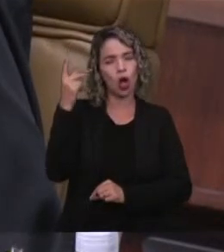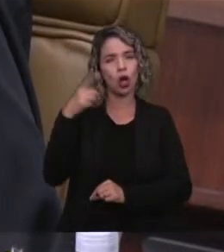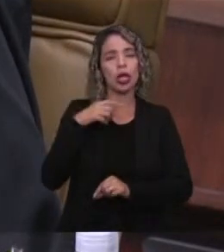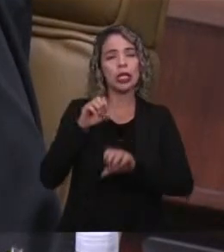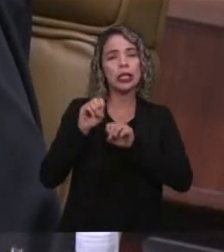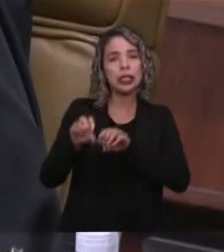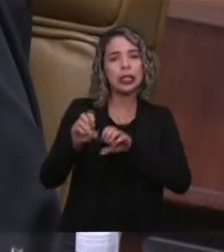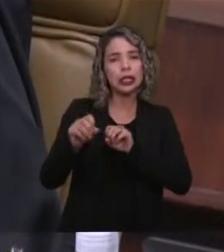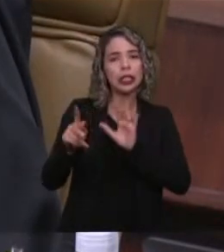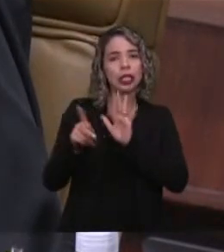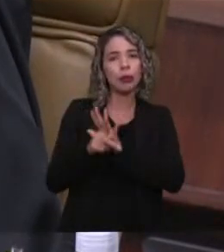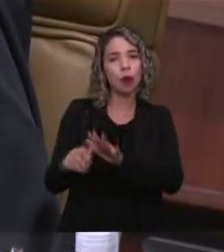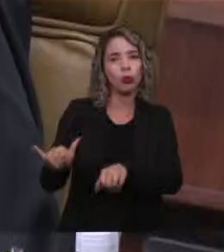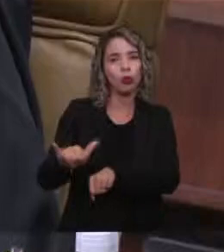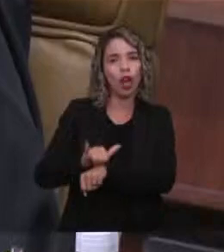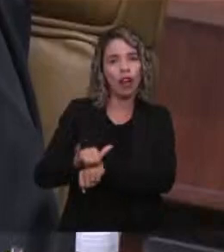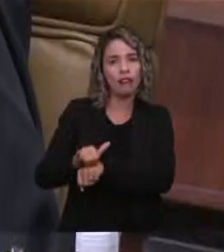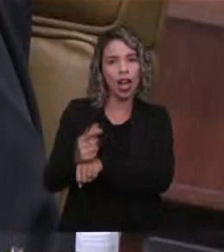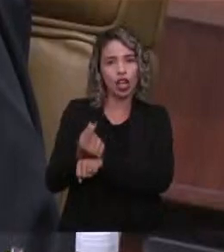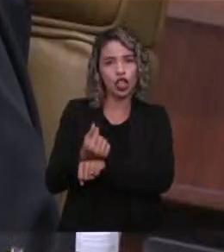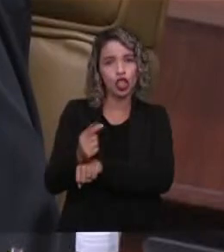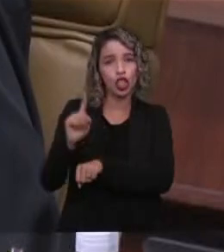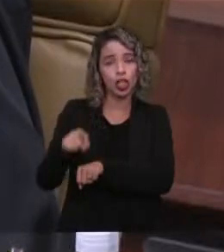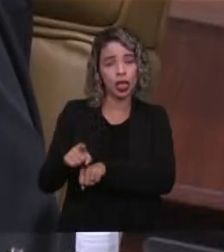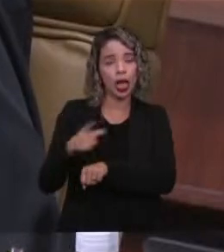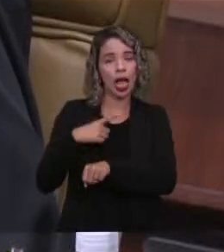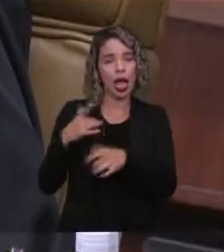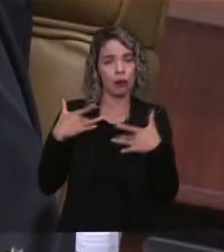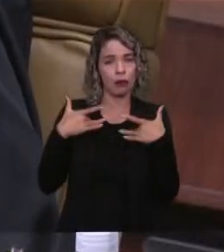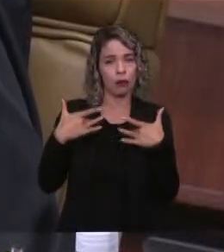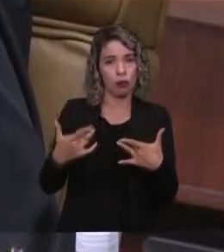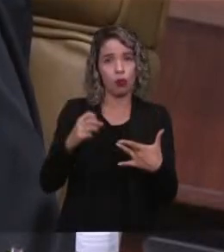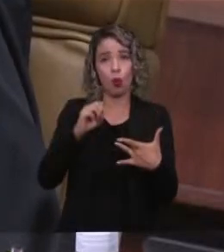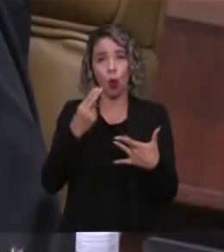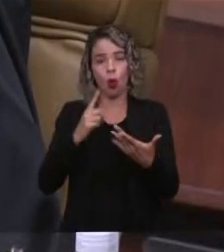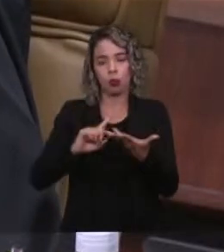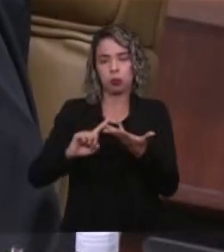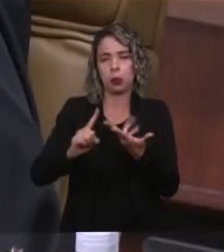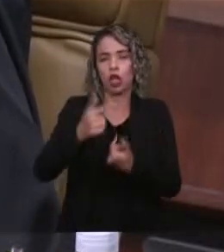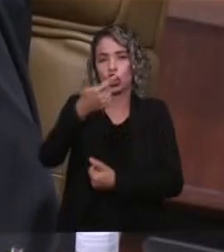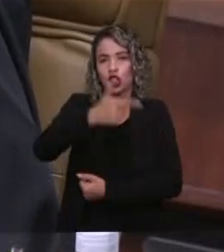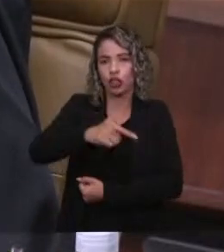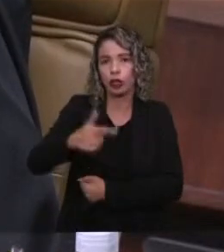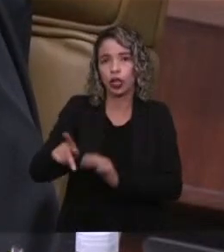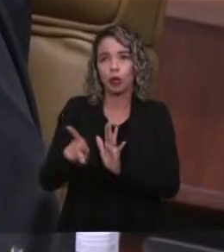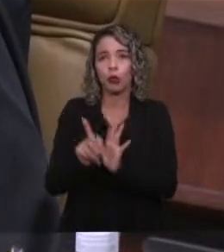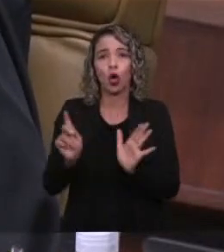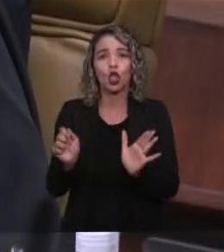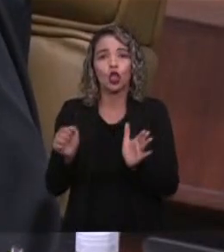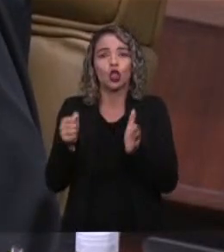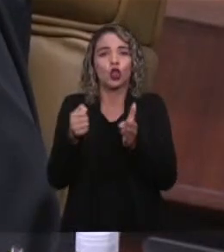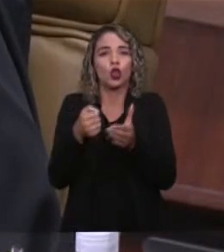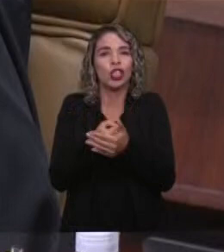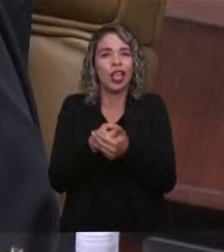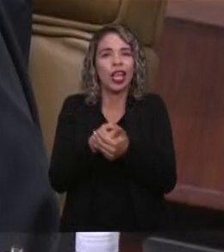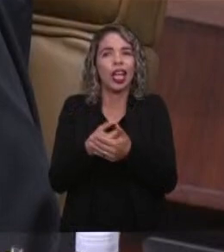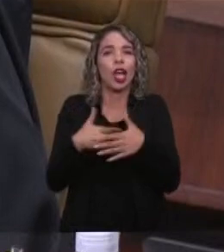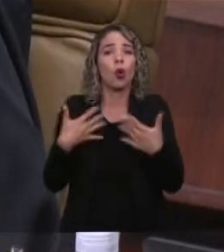André Mendonça, ministro do STF. Ou a sequência de atos praticados para mascarar a natureza,